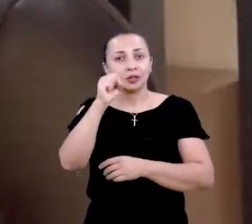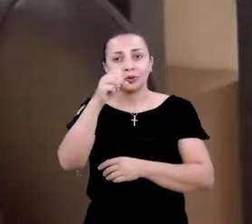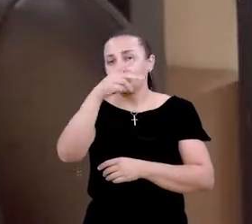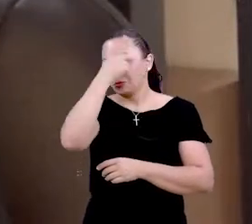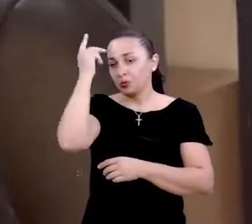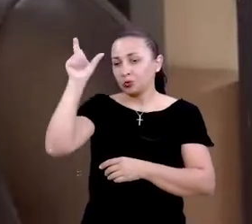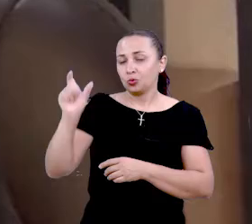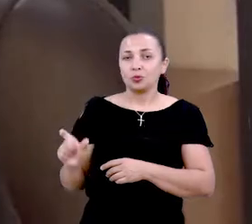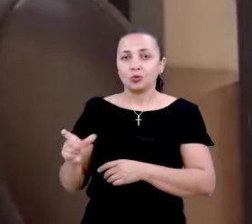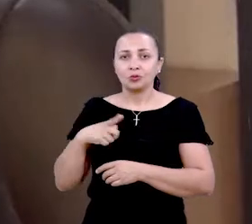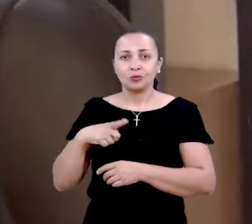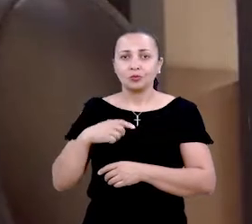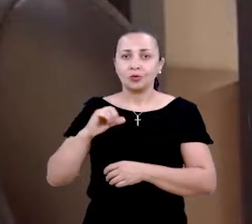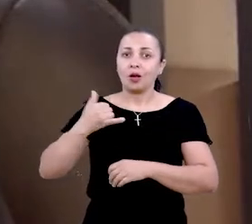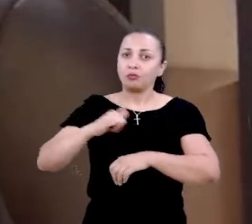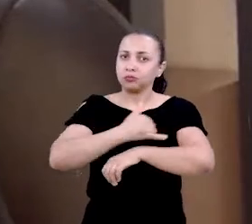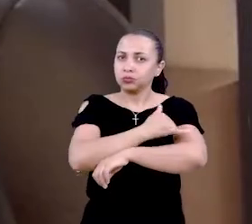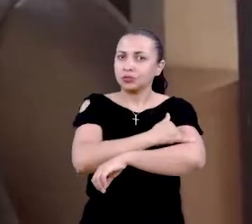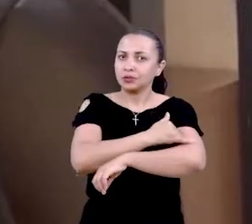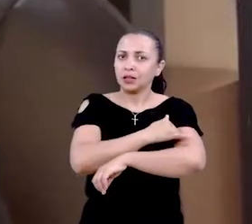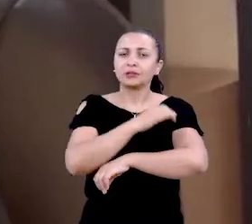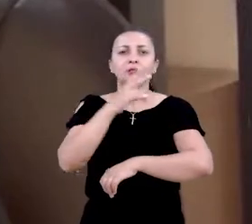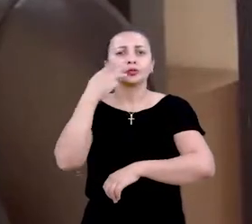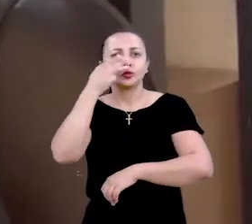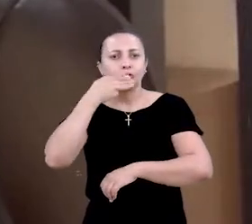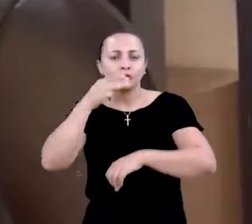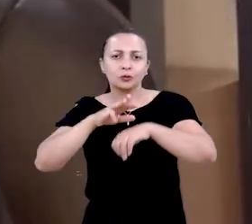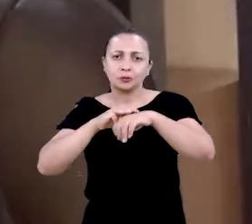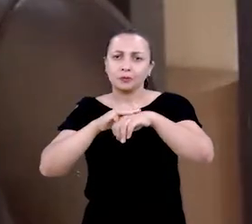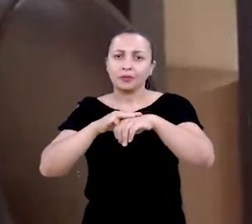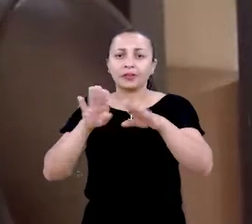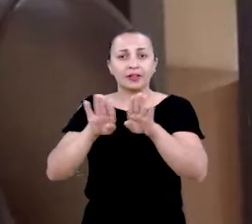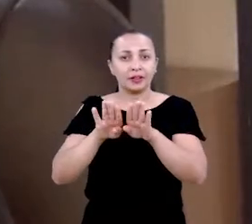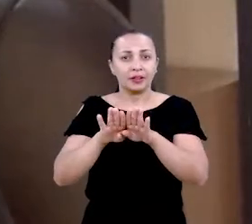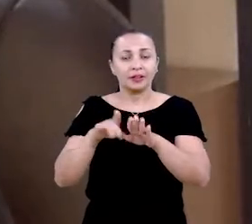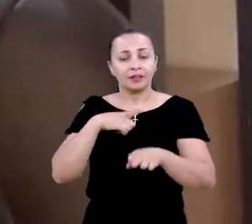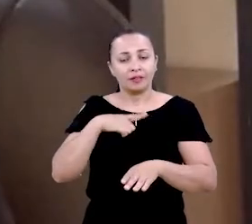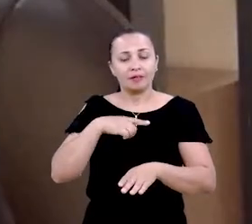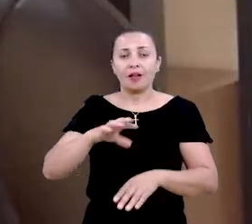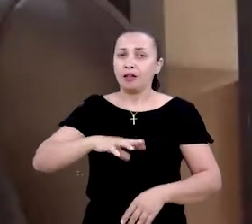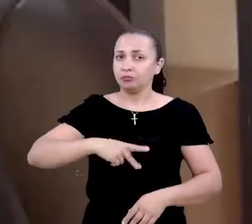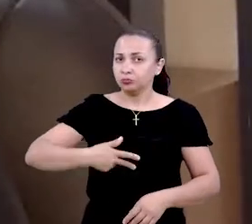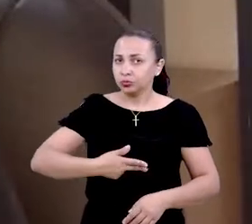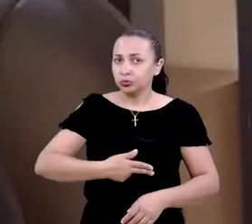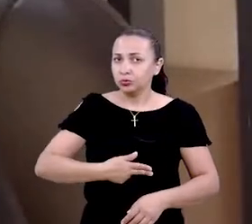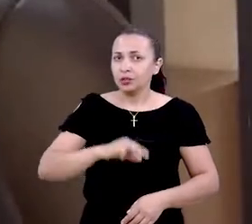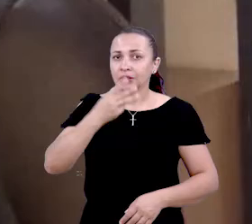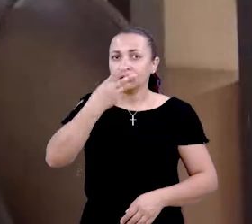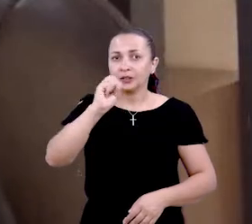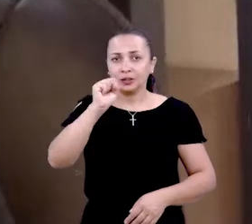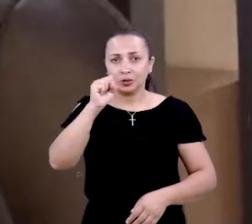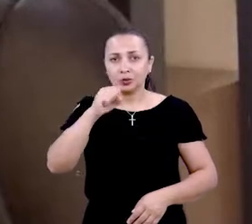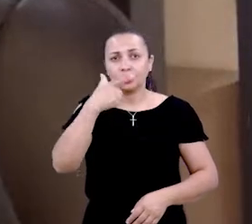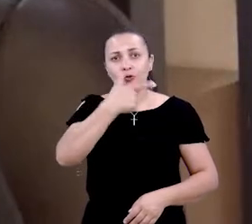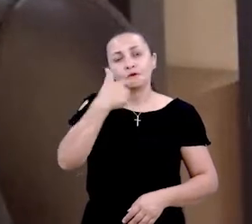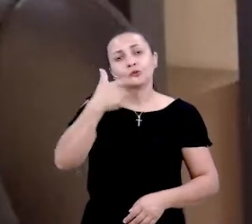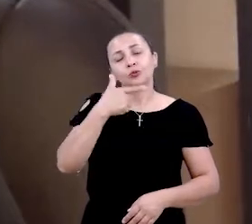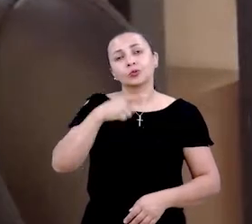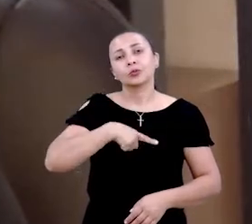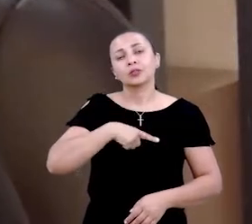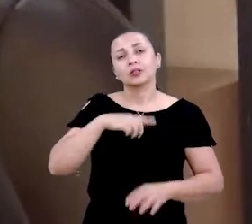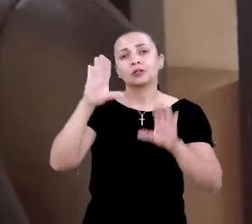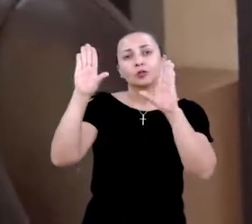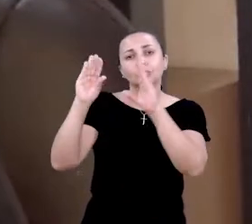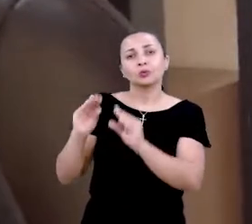tinham obesidade, diabetes e que foram submetidos à cirurgia bariátrica, desses 38, 22